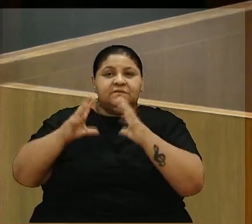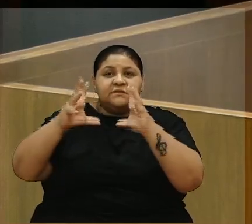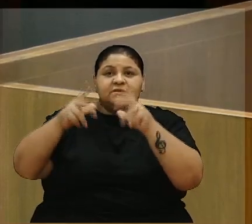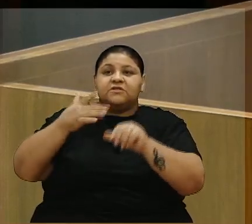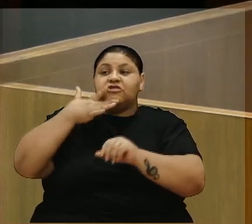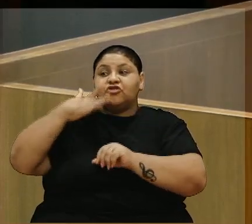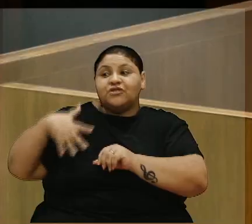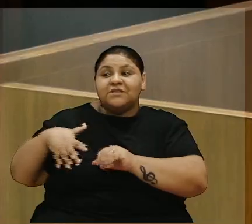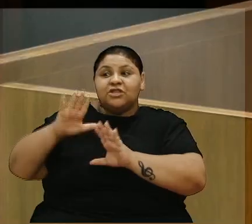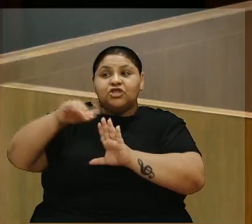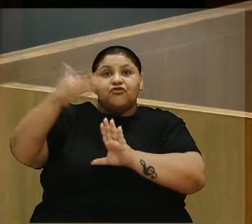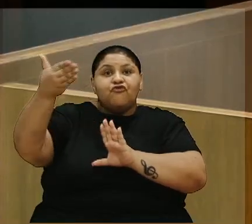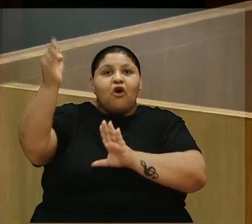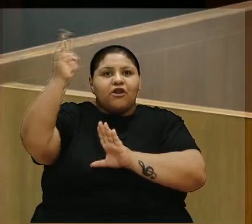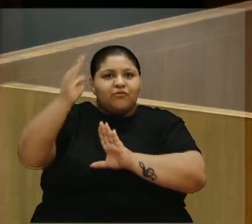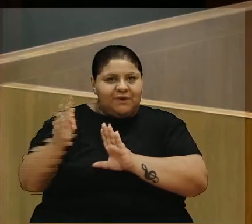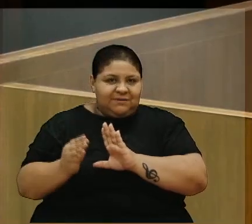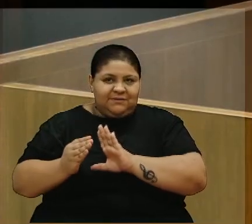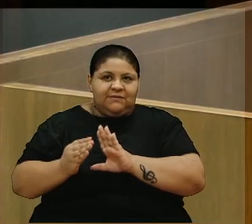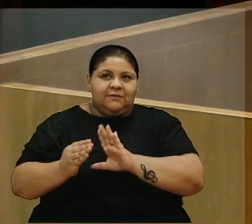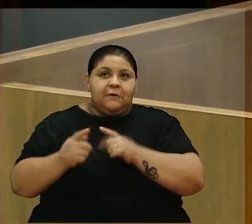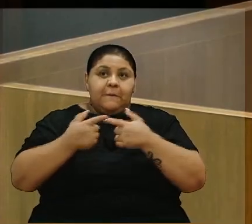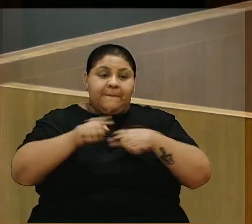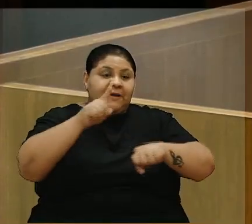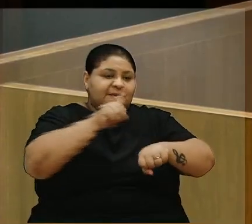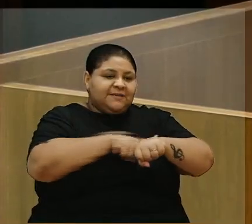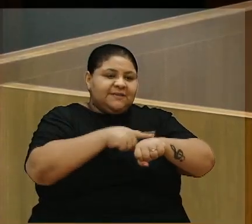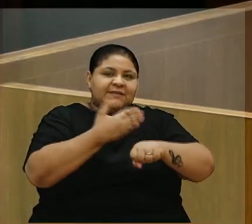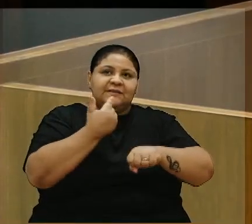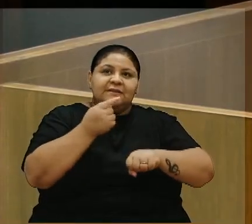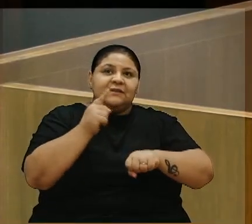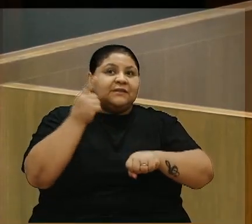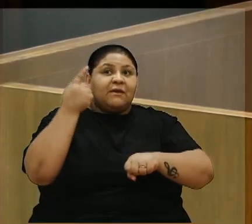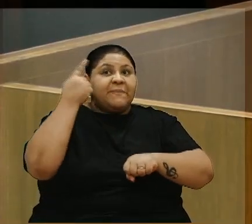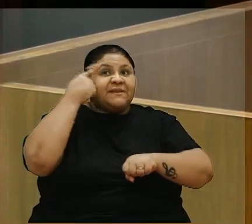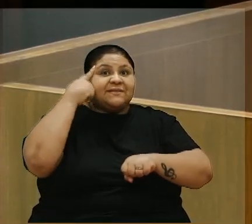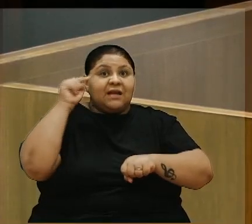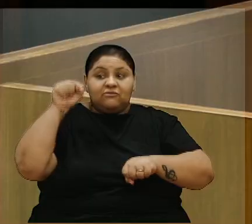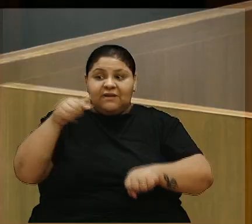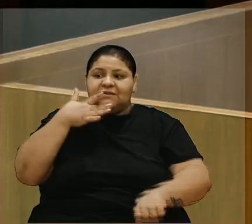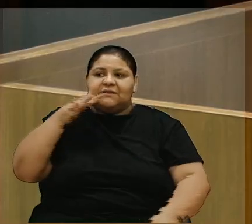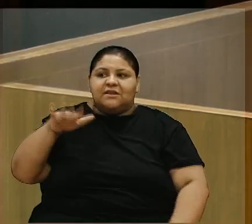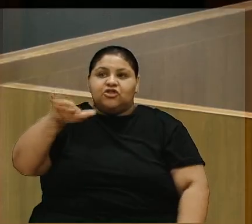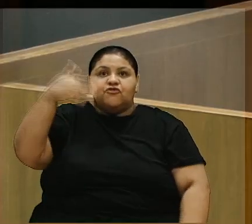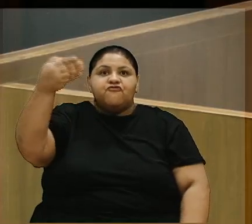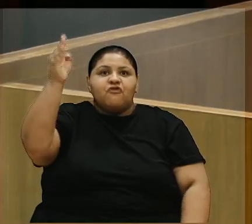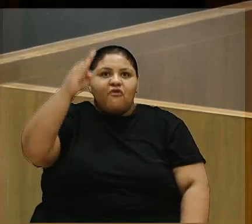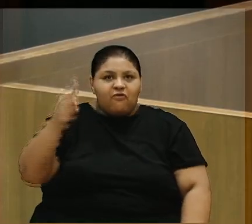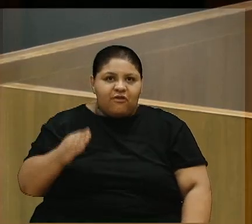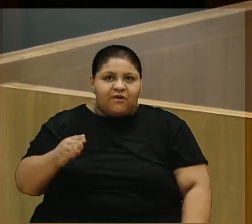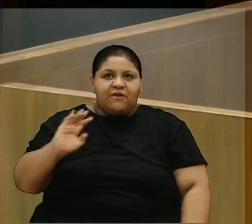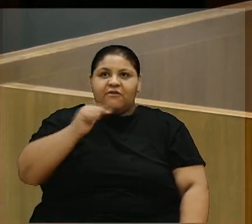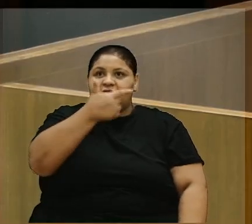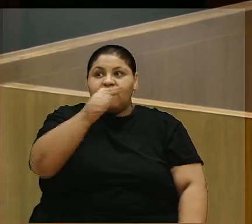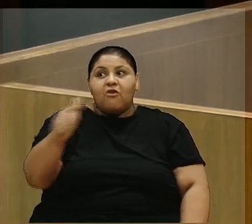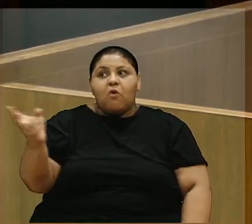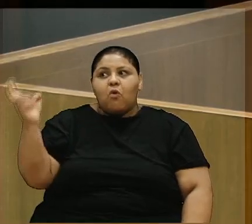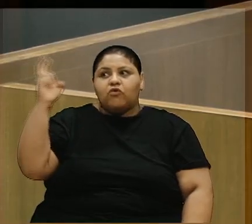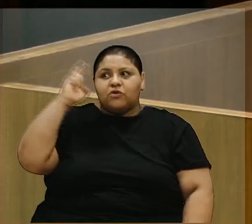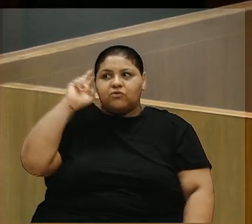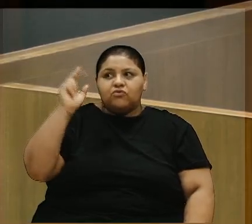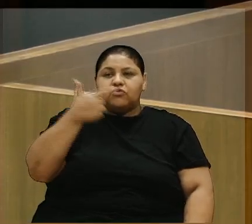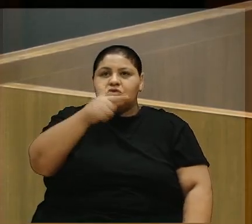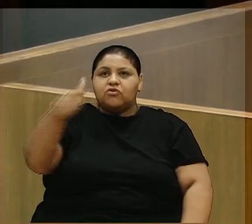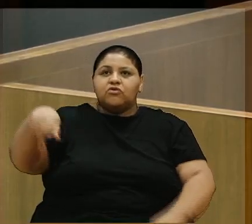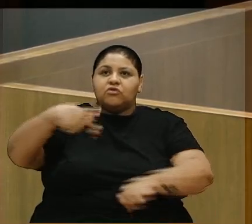crianças estrangeiras. Só que na hora da alimentação não é pensado nessas crianças. Que a outra cultura vem de outro país